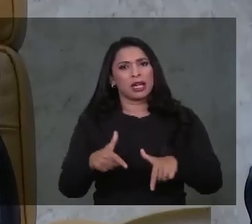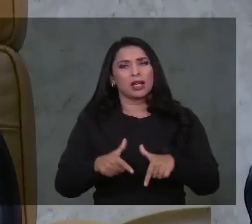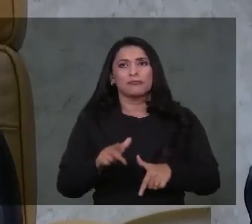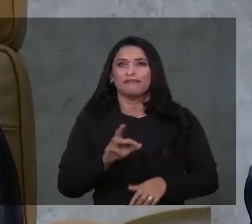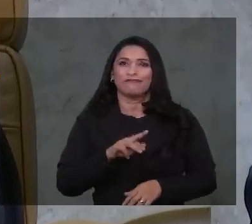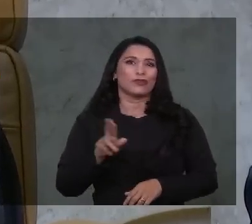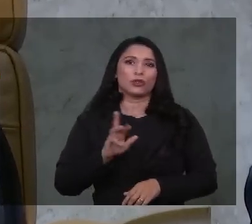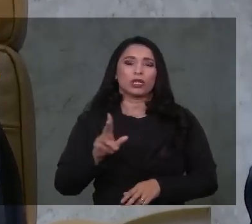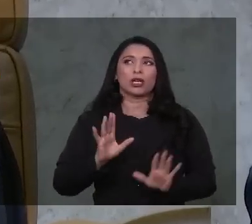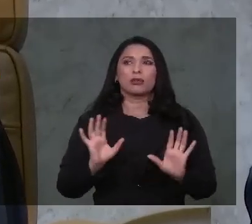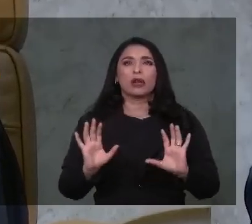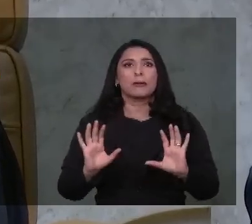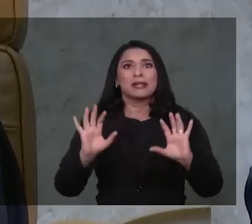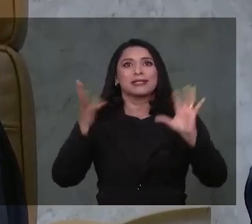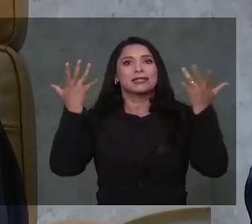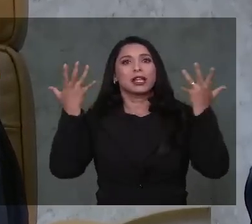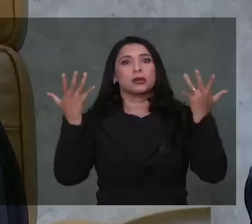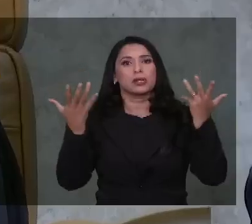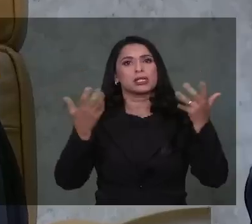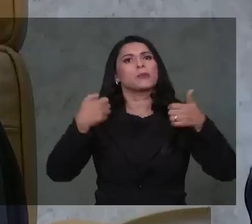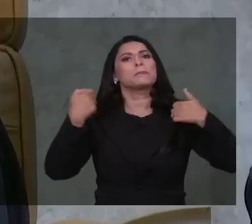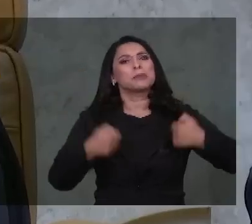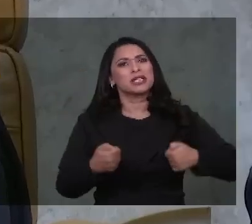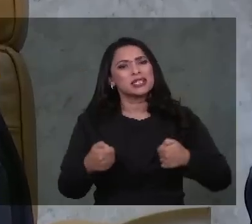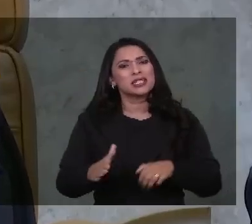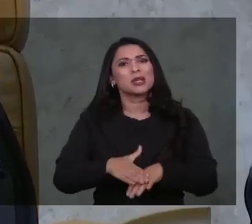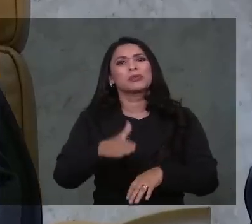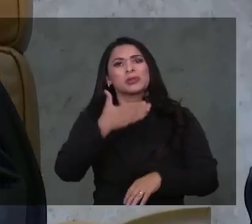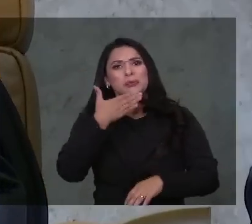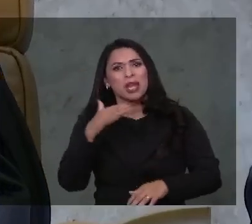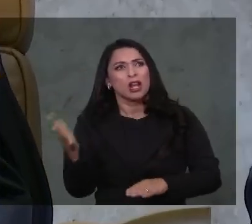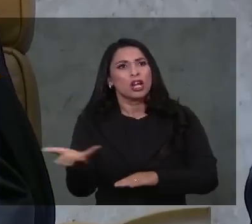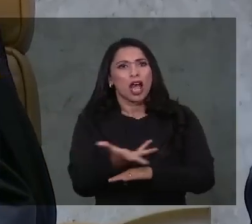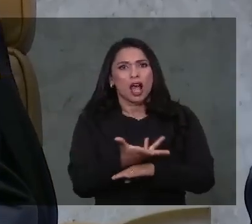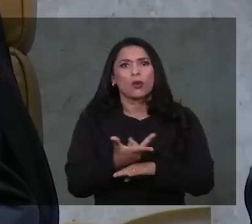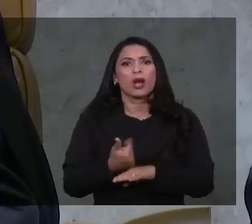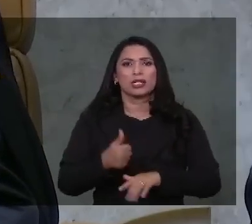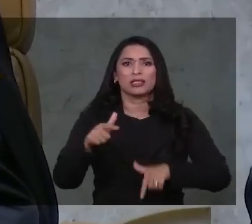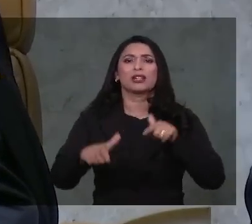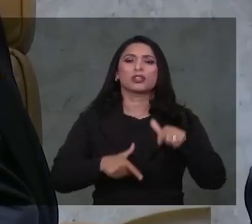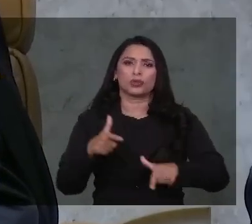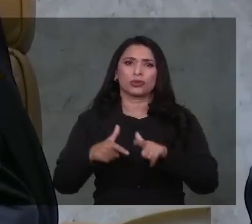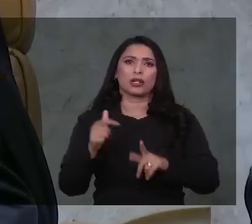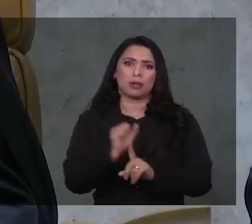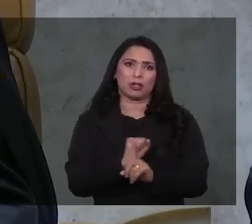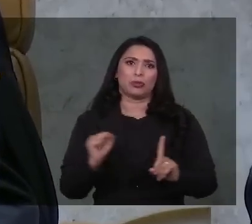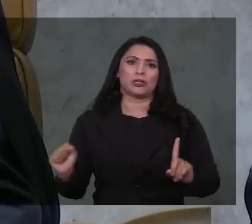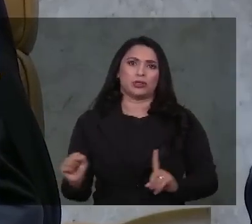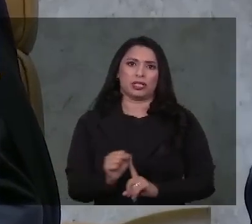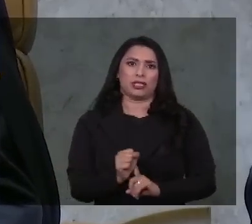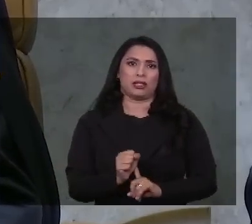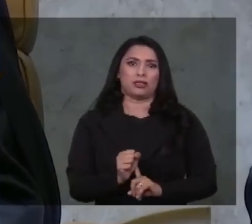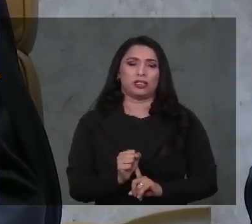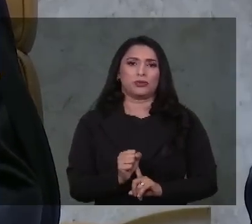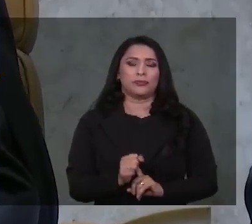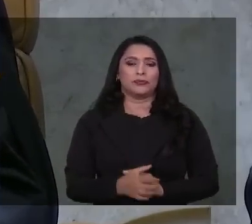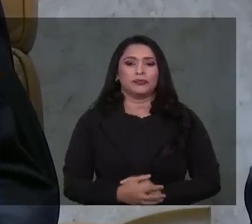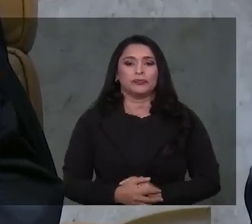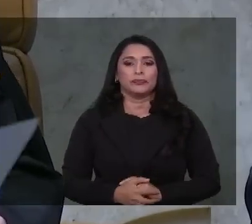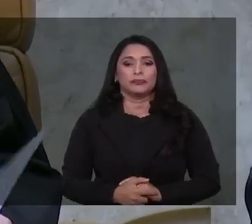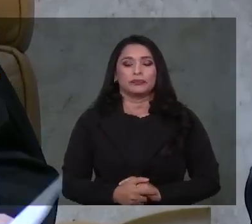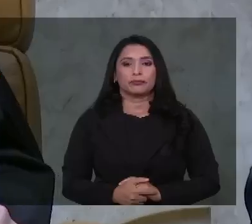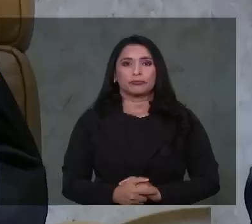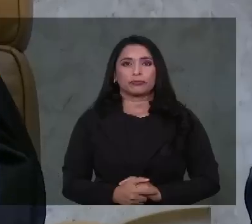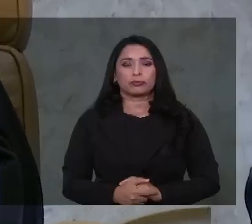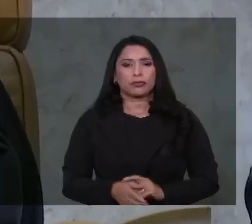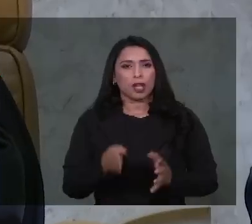celebração. Nós precisamos melhorar a qualidade do serviço que prestamos à sociedade brasileira. As